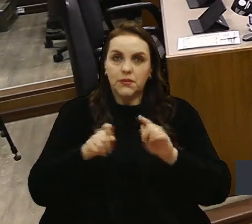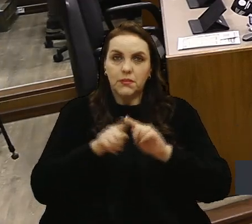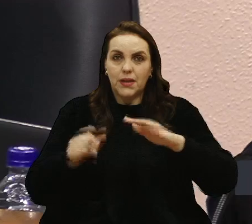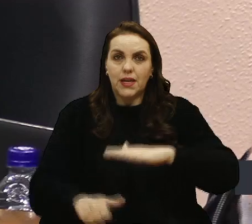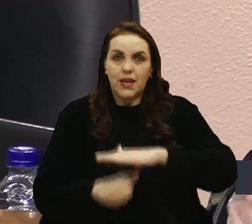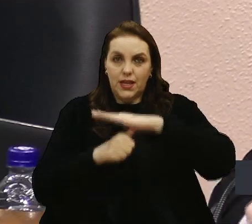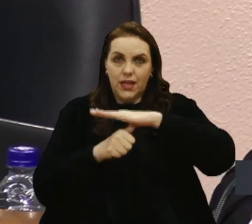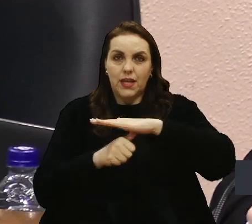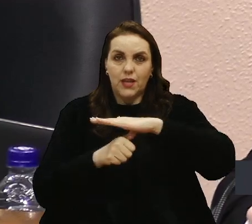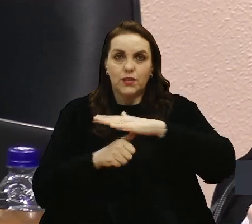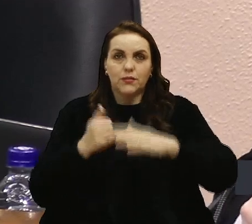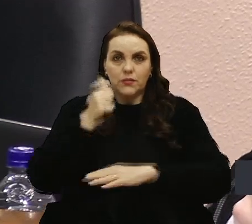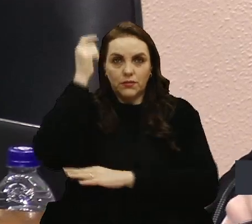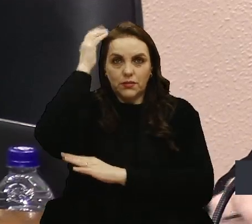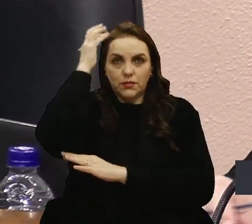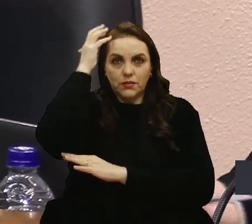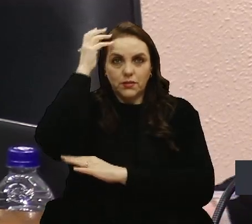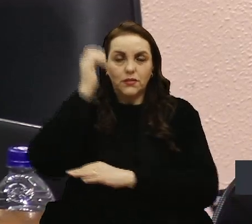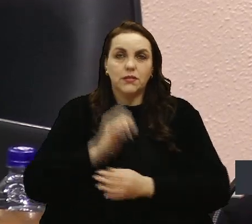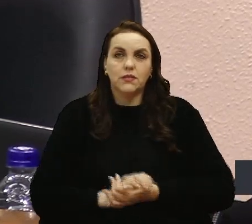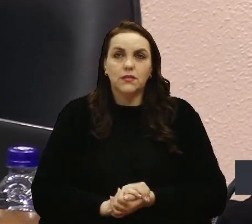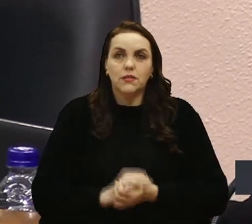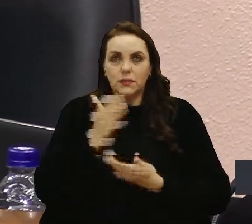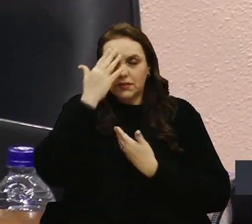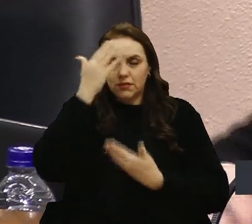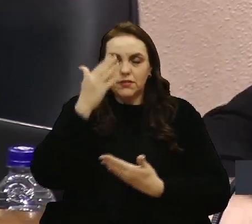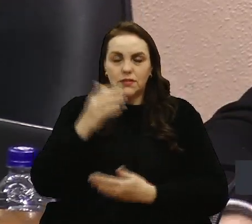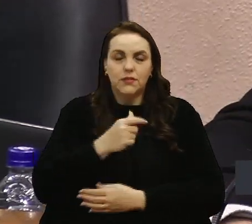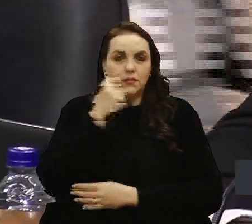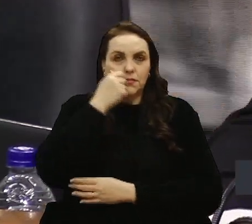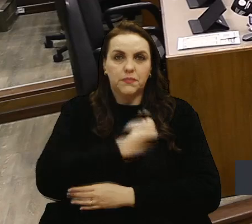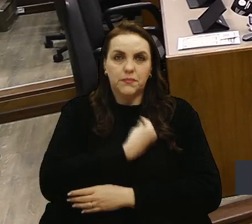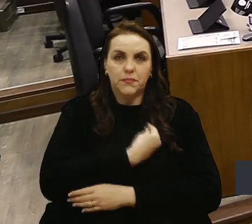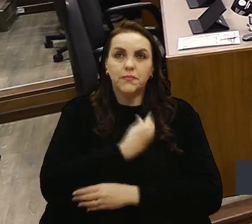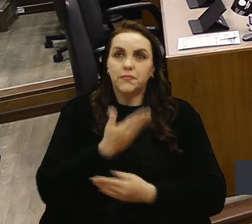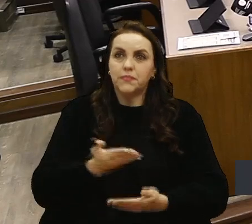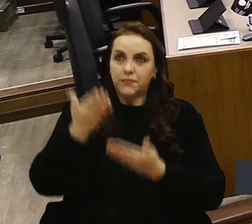o Asdrubal. Obrigado pela presença. Com a palavra, vereador Zé D'Ambrosio.